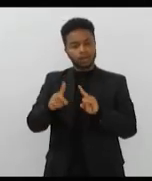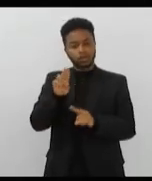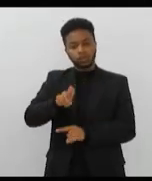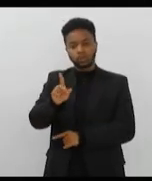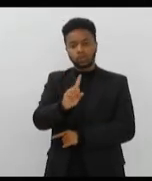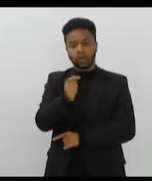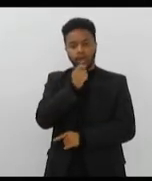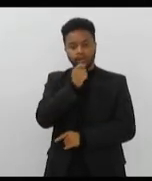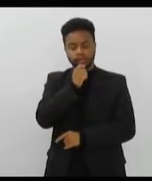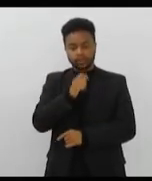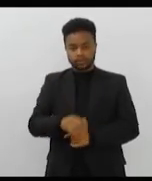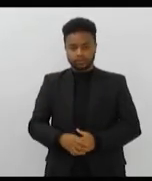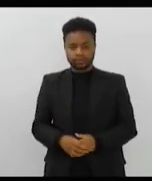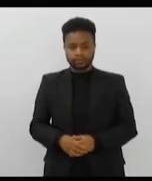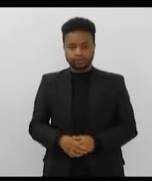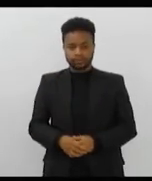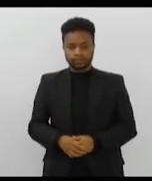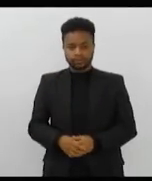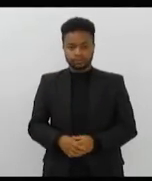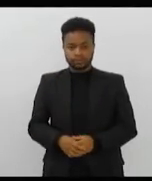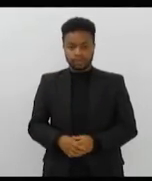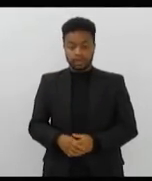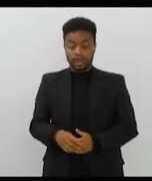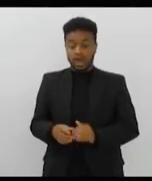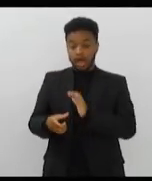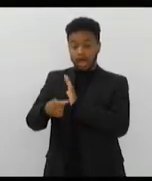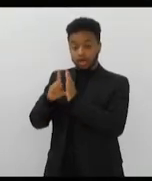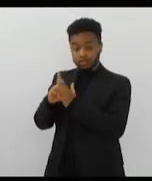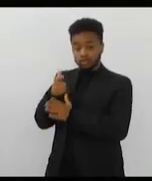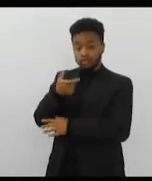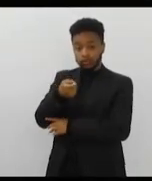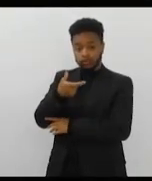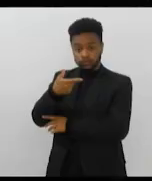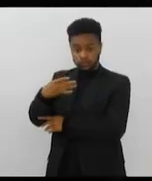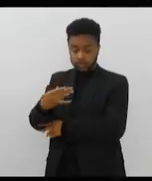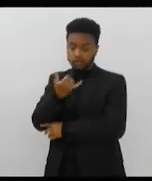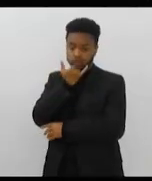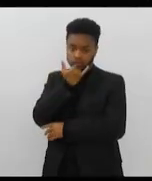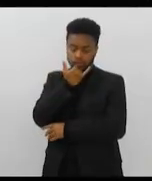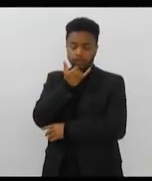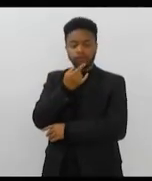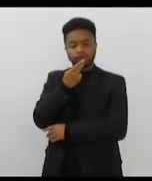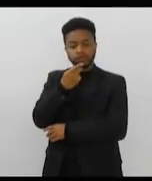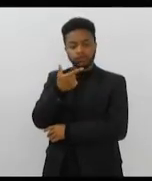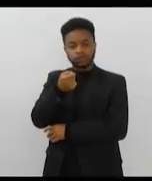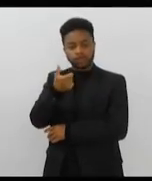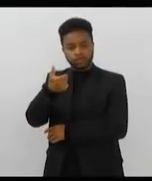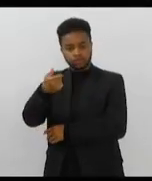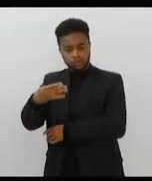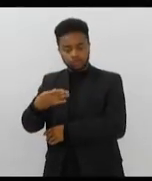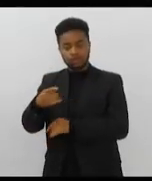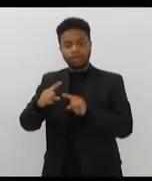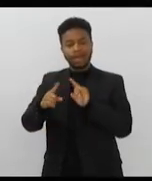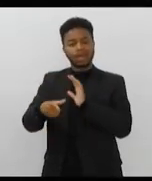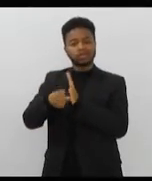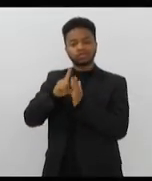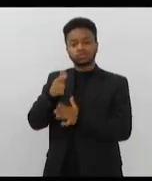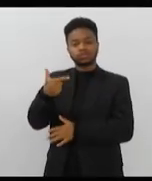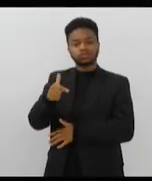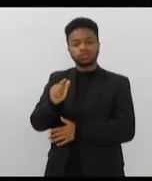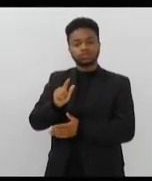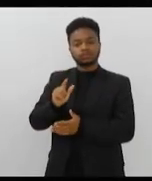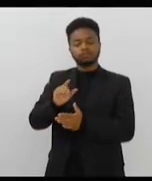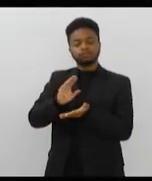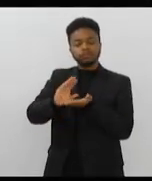utilizada. Não tinha, até 2024, desculpe, não tinha emenda impositiva. E